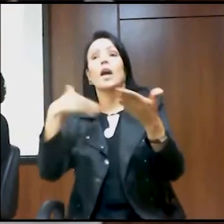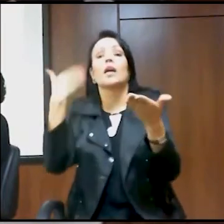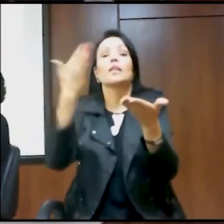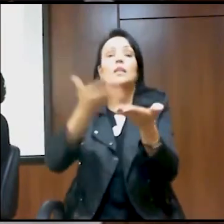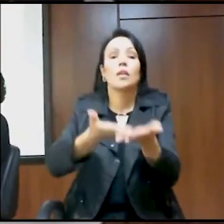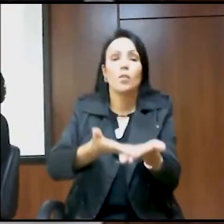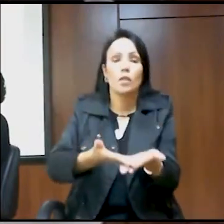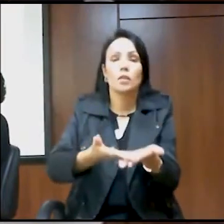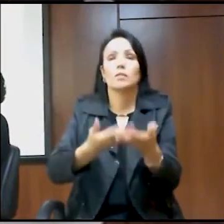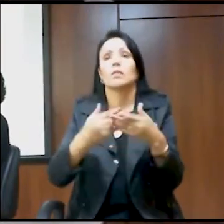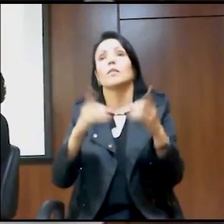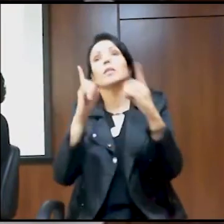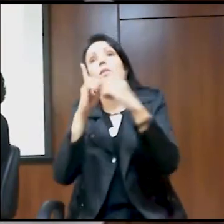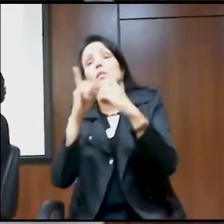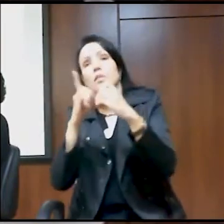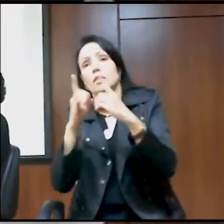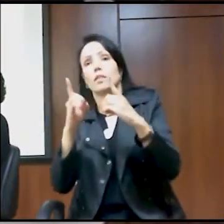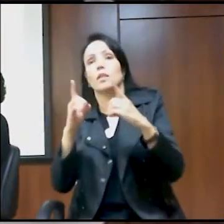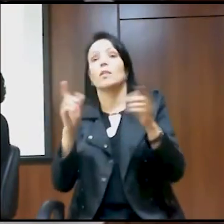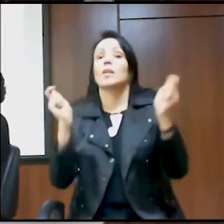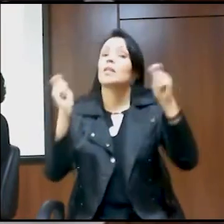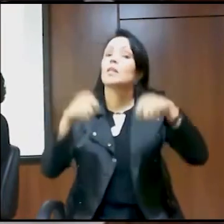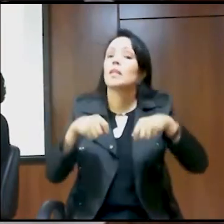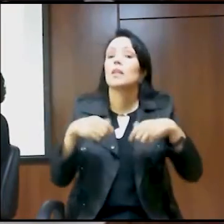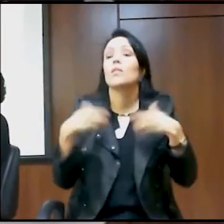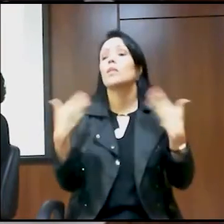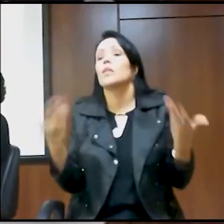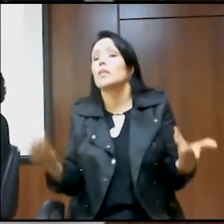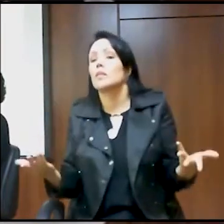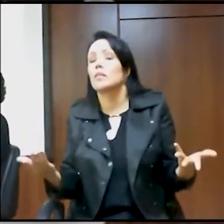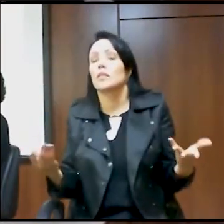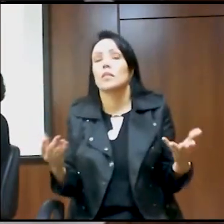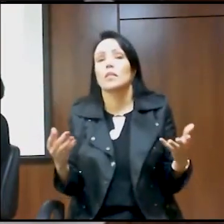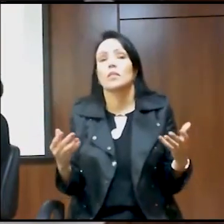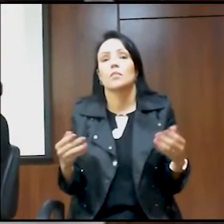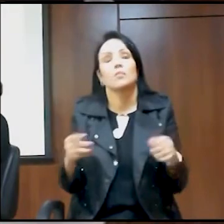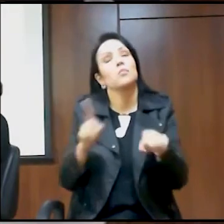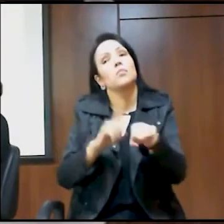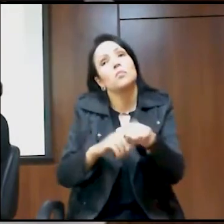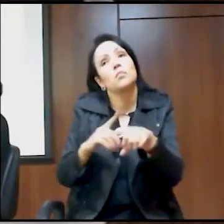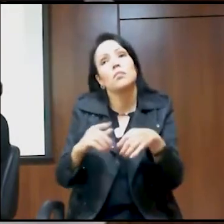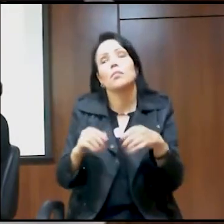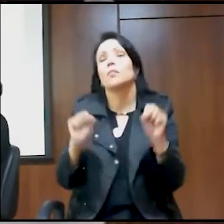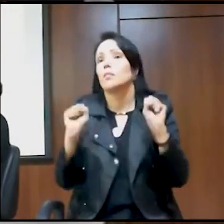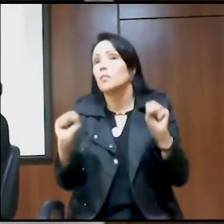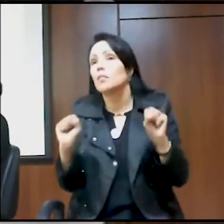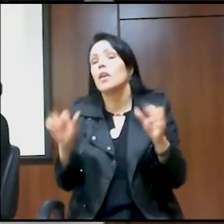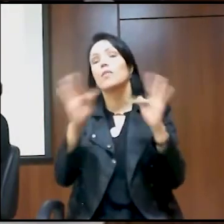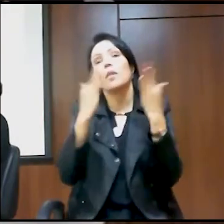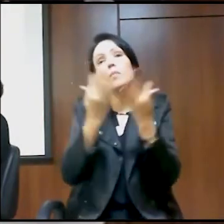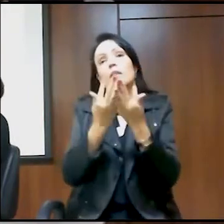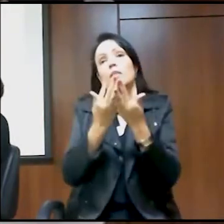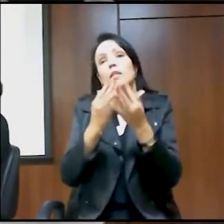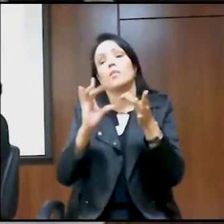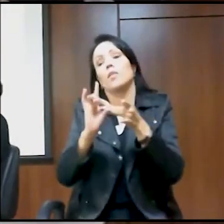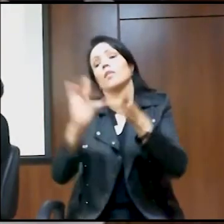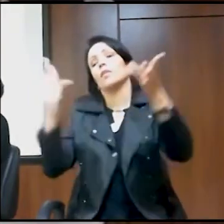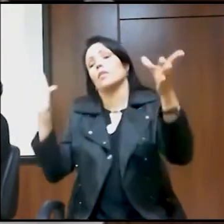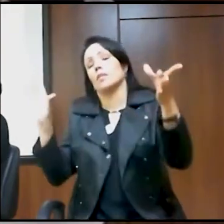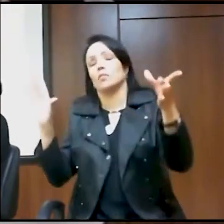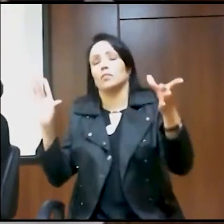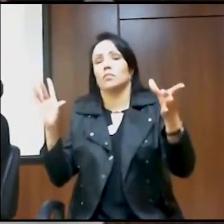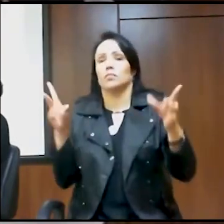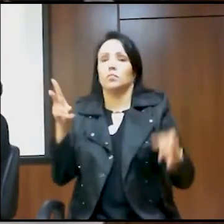esse atendimento, e se vai sair algum atendimento habitacional, em algum momento essas famílias sejam desconectadas do